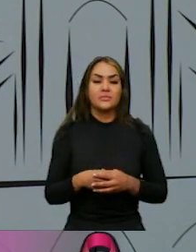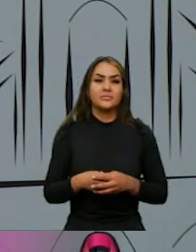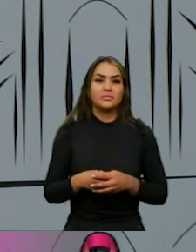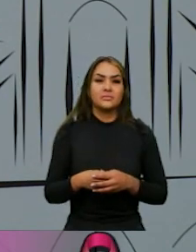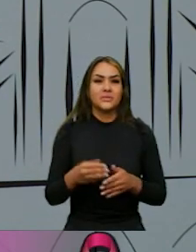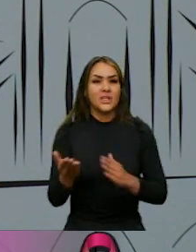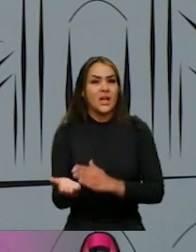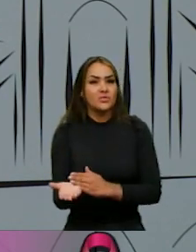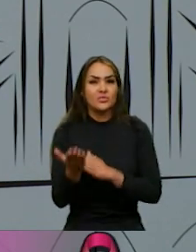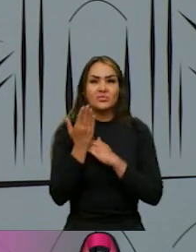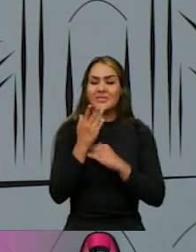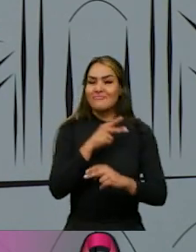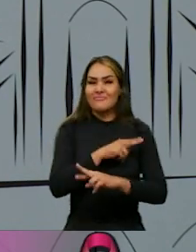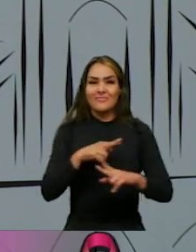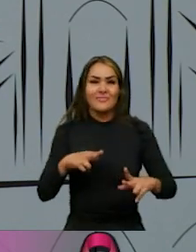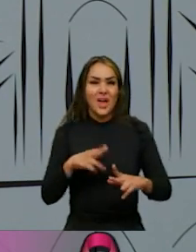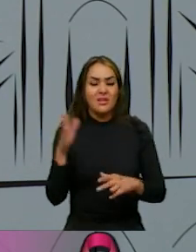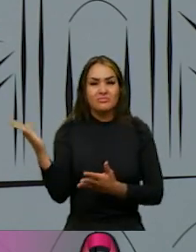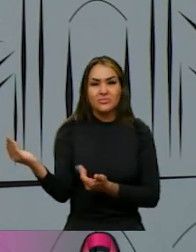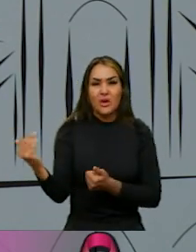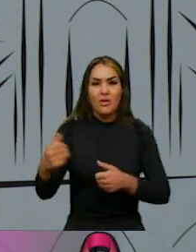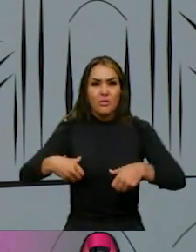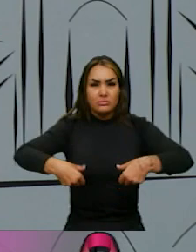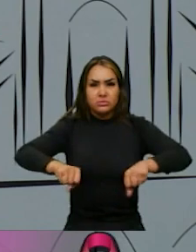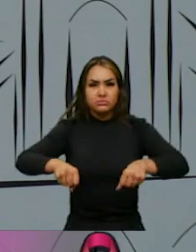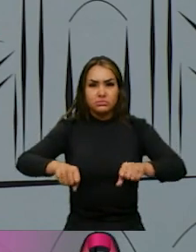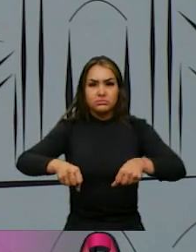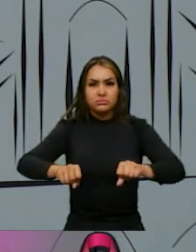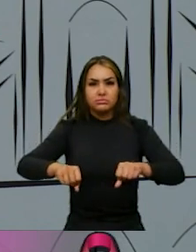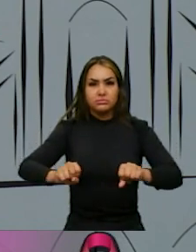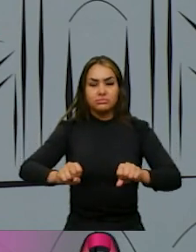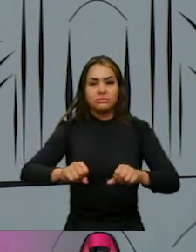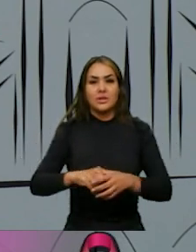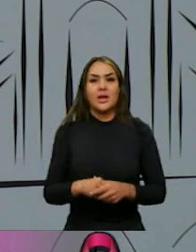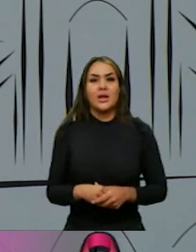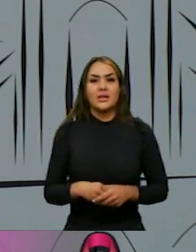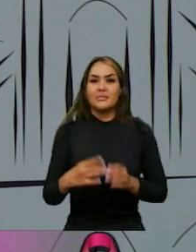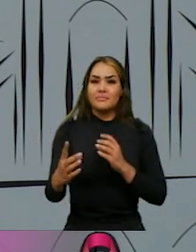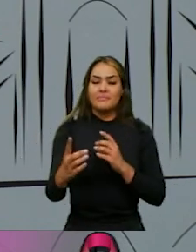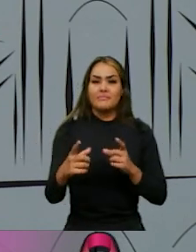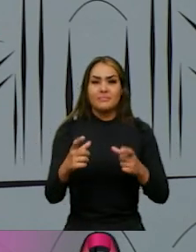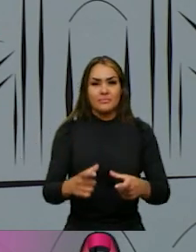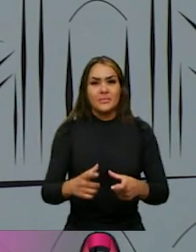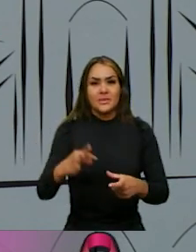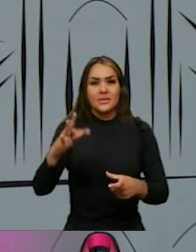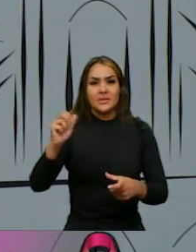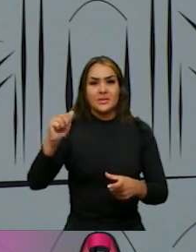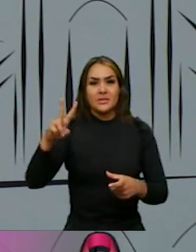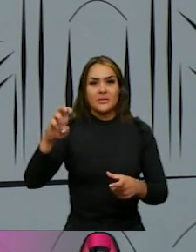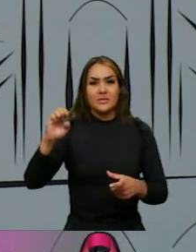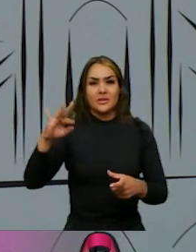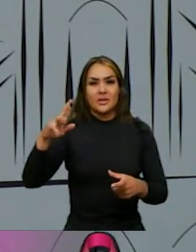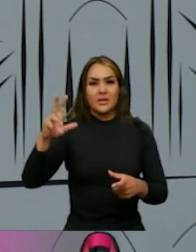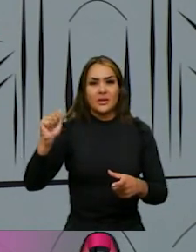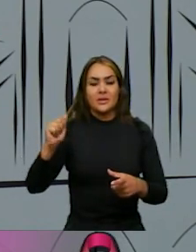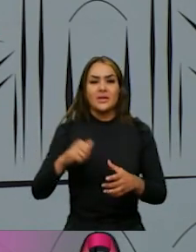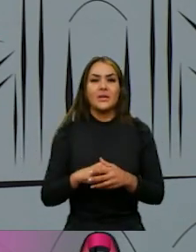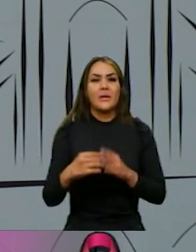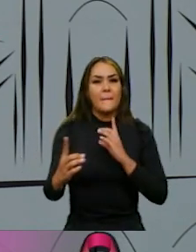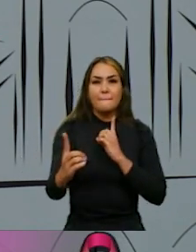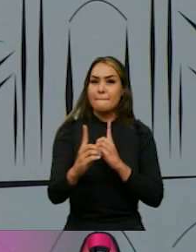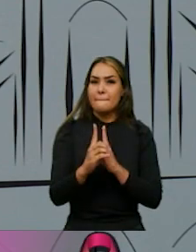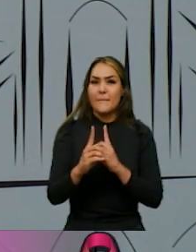de jovem empinando moto, aqui próximo ao Sem Terra, perto de Taveira, é na frente do condomínio Santa